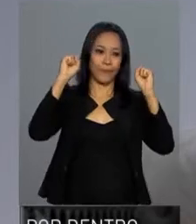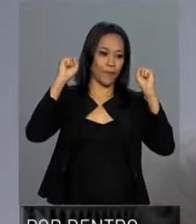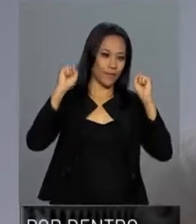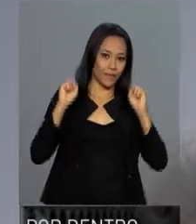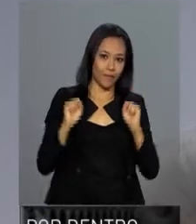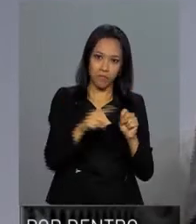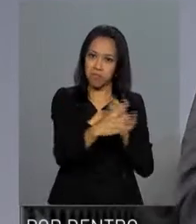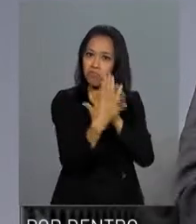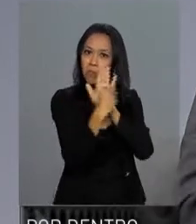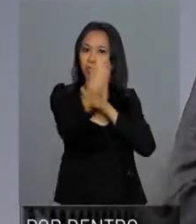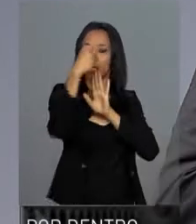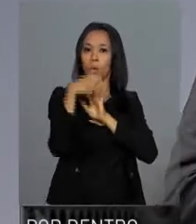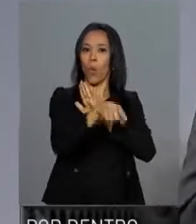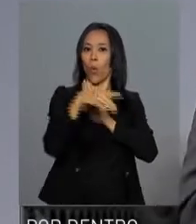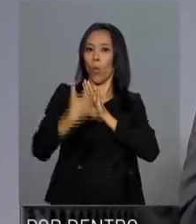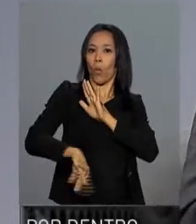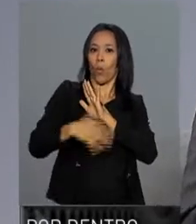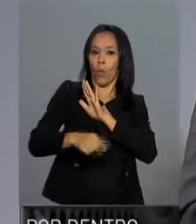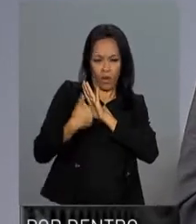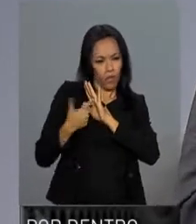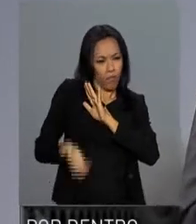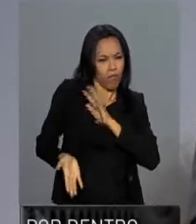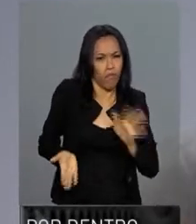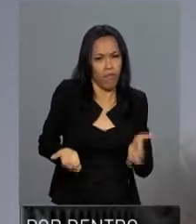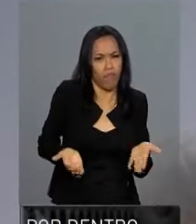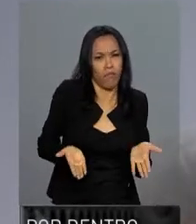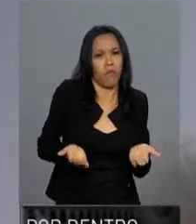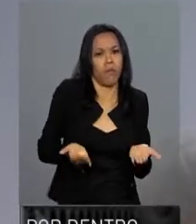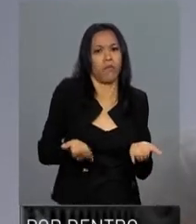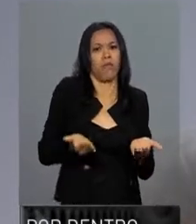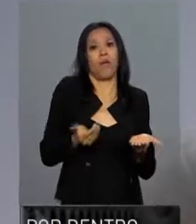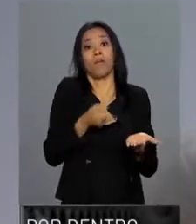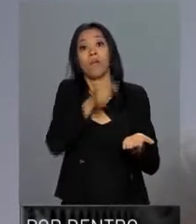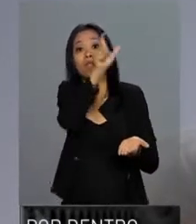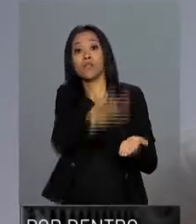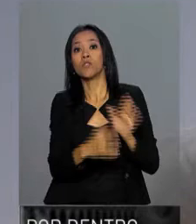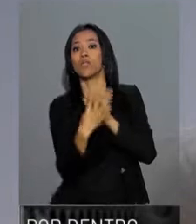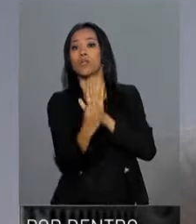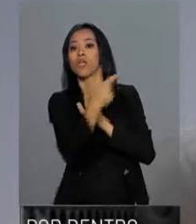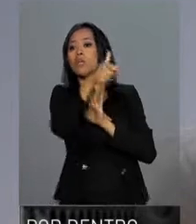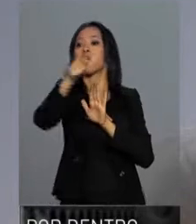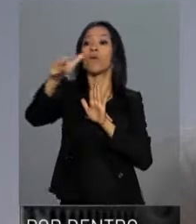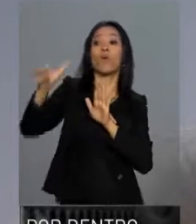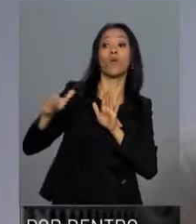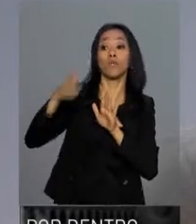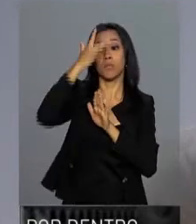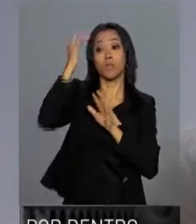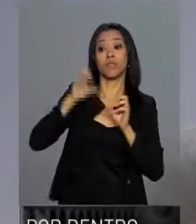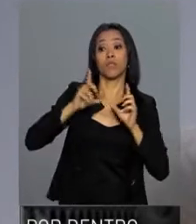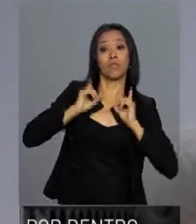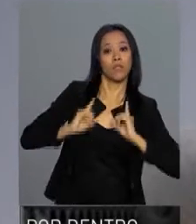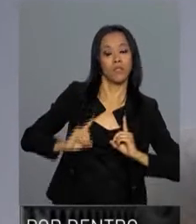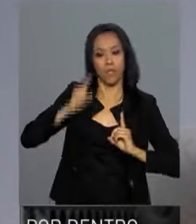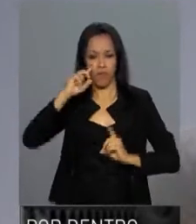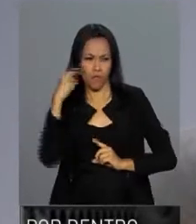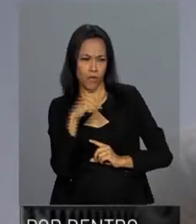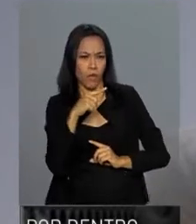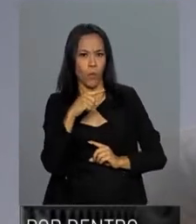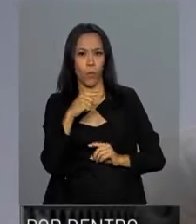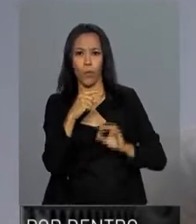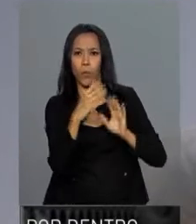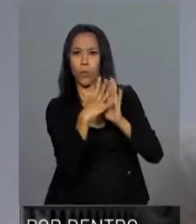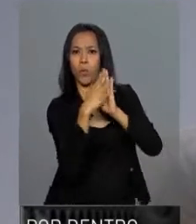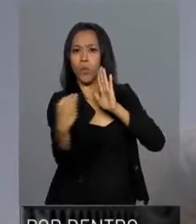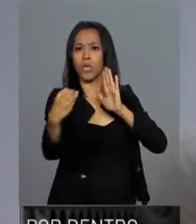considerado para atleta a gente incentivar e fazer com que ele seja um exemplo para que outras pessoas venham para atividade